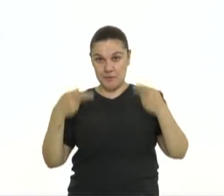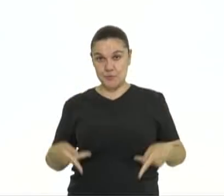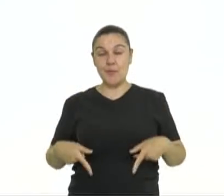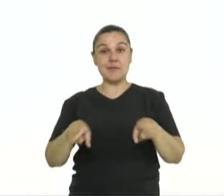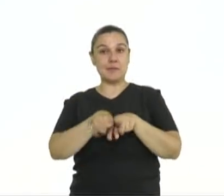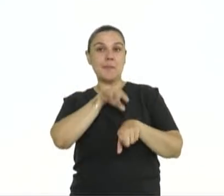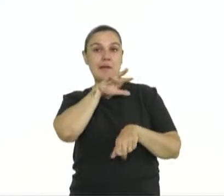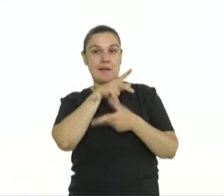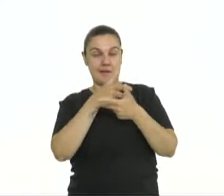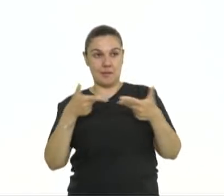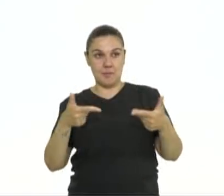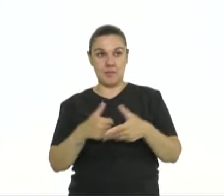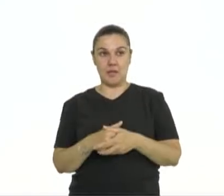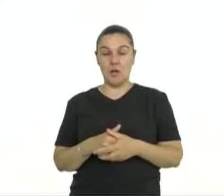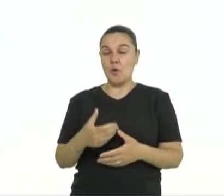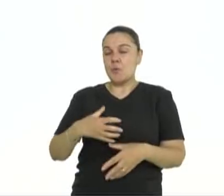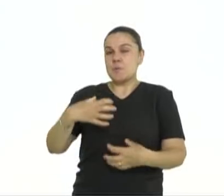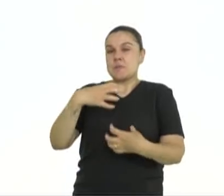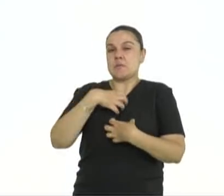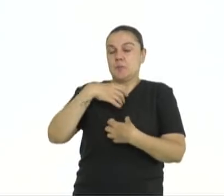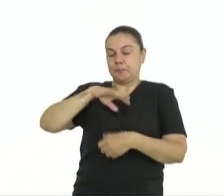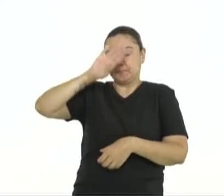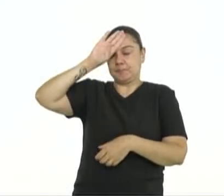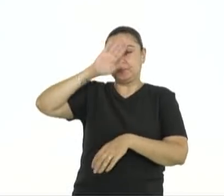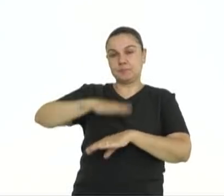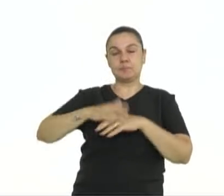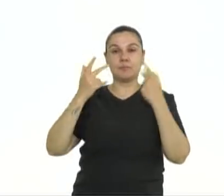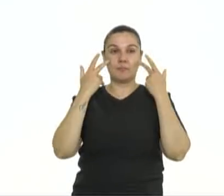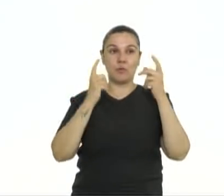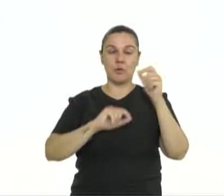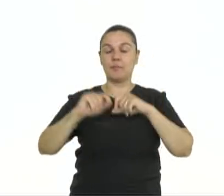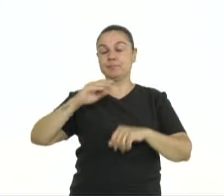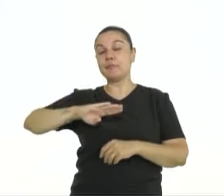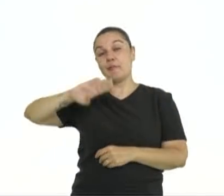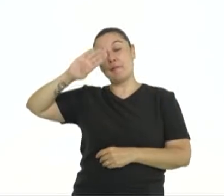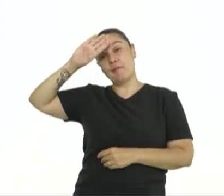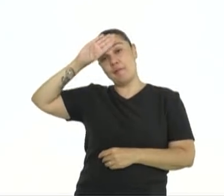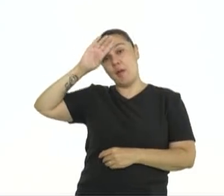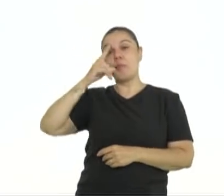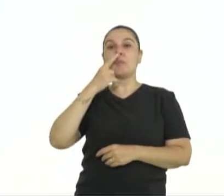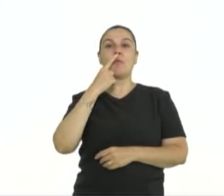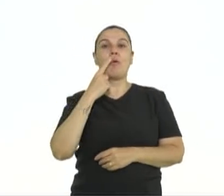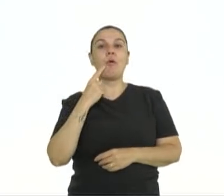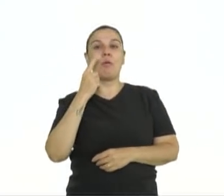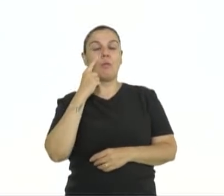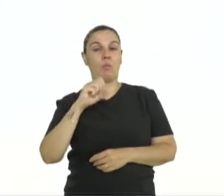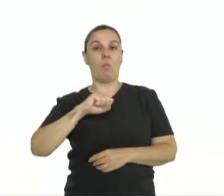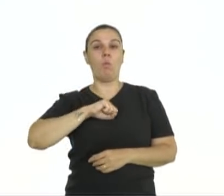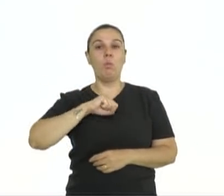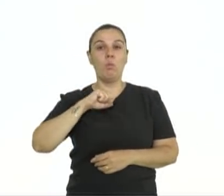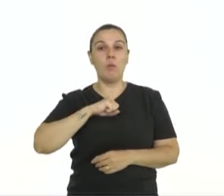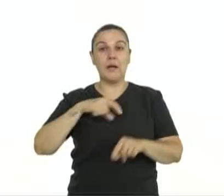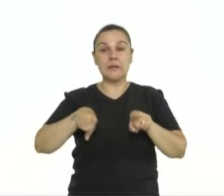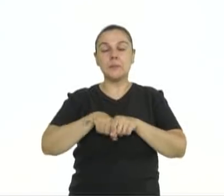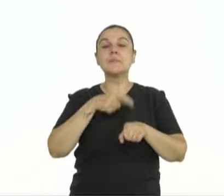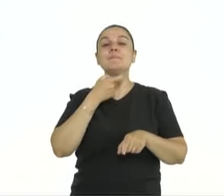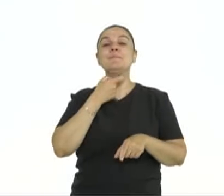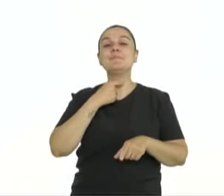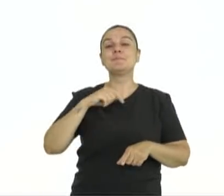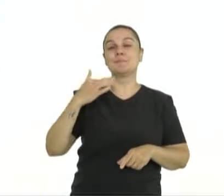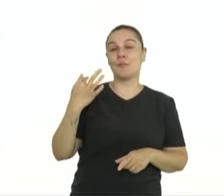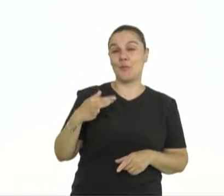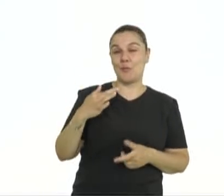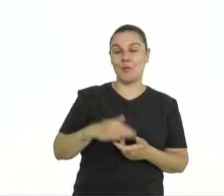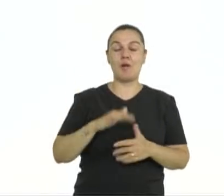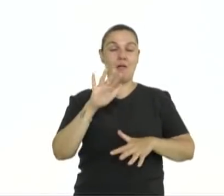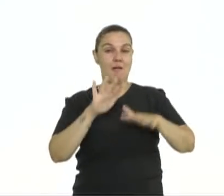em animais. Os sintomas mais comuns são o quê? Febre, coriza, tosse e dor de garganta.